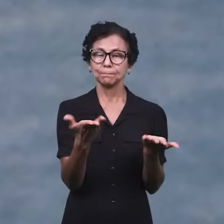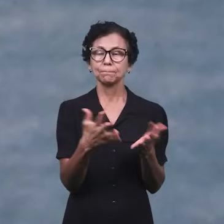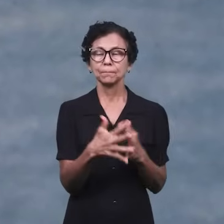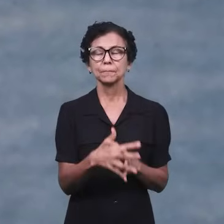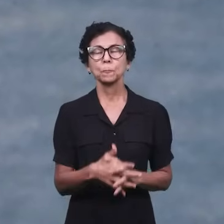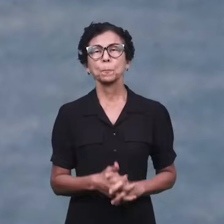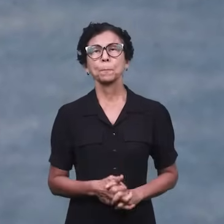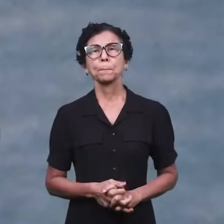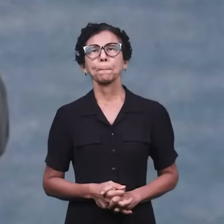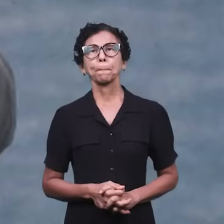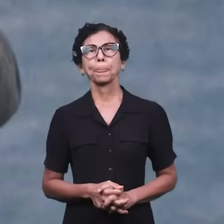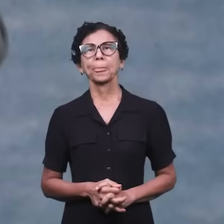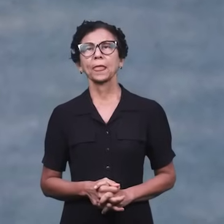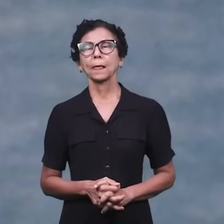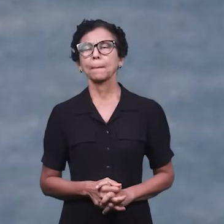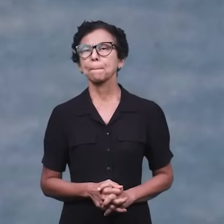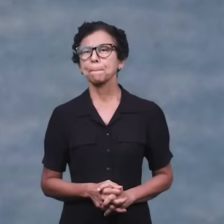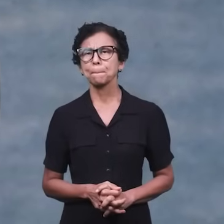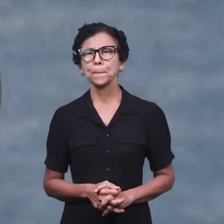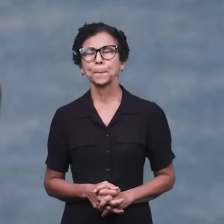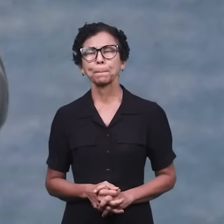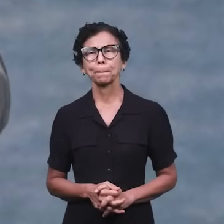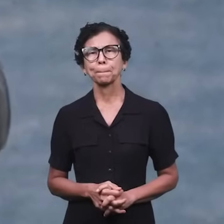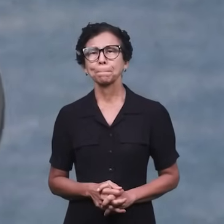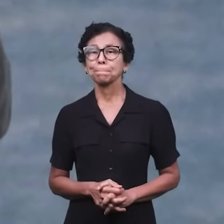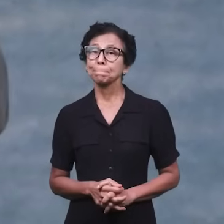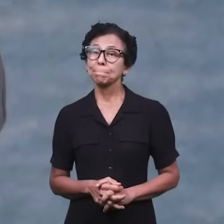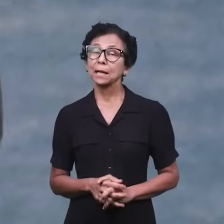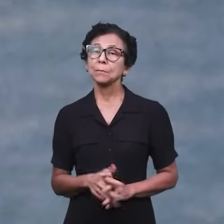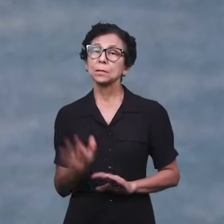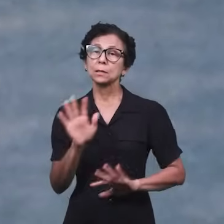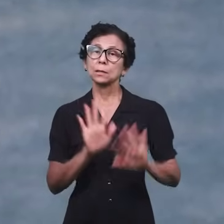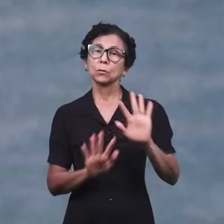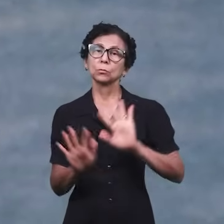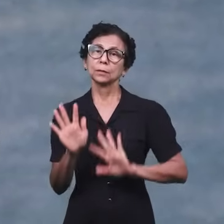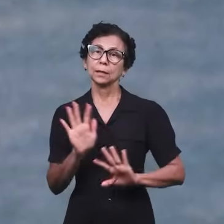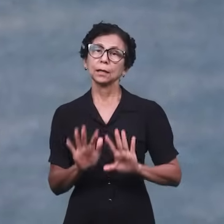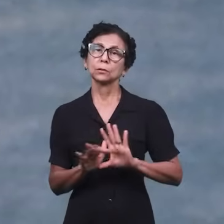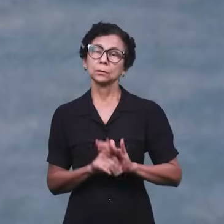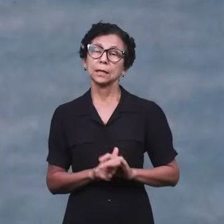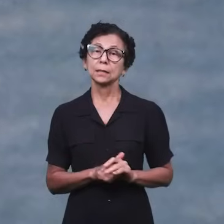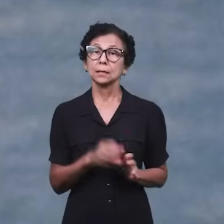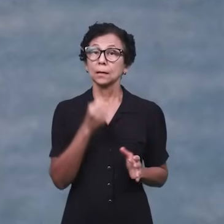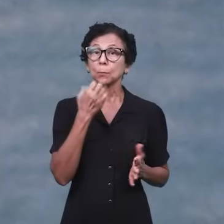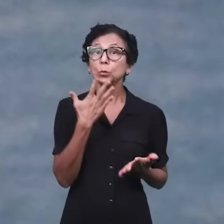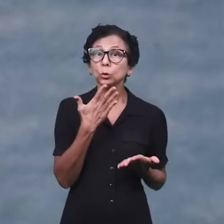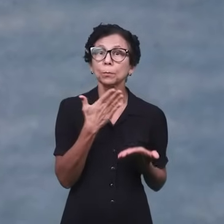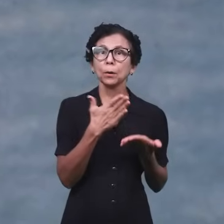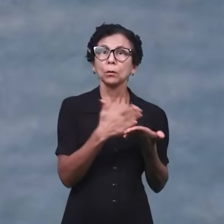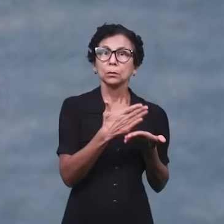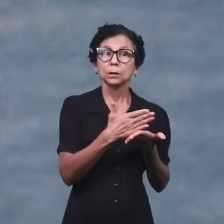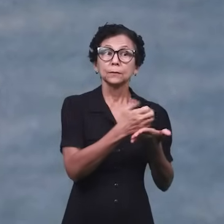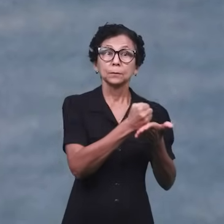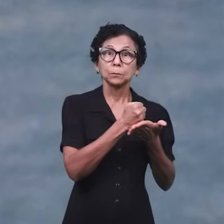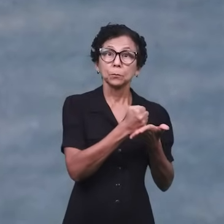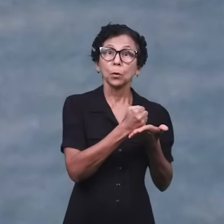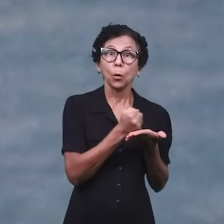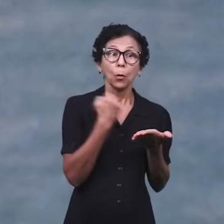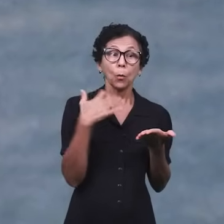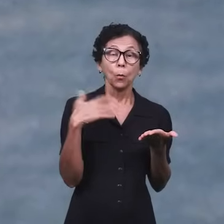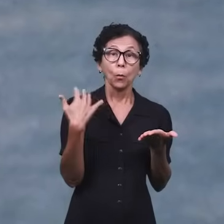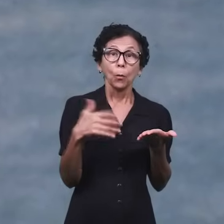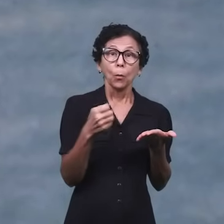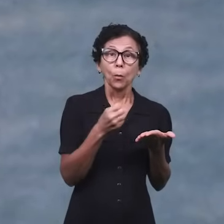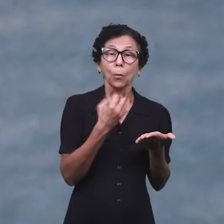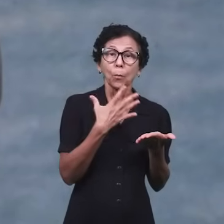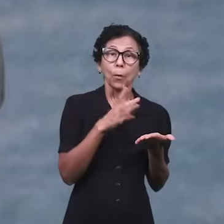que que a gente faz né pode tá deliciosa a feijoada mas se tem chubinho dentro aquilo vai trazer risco de vida então é esse um cuidado que a gente sempre tem que ter e